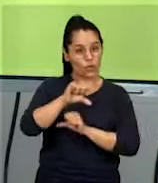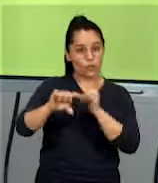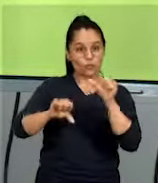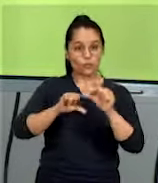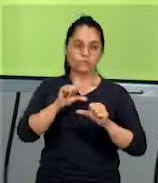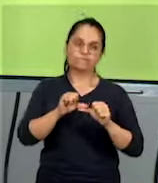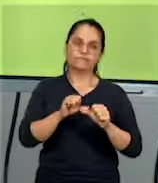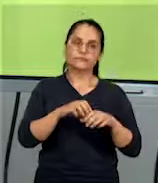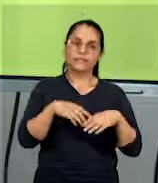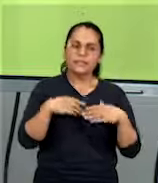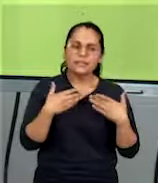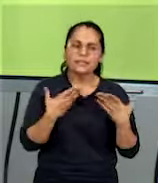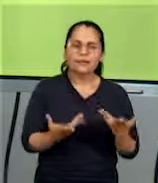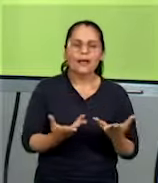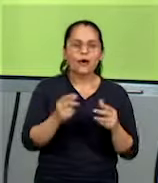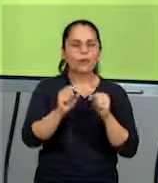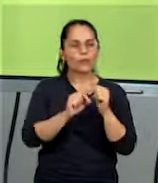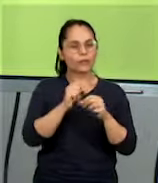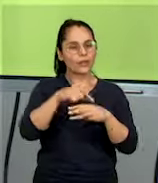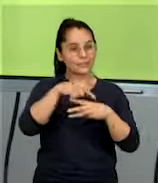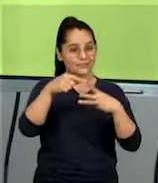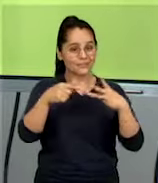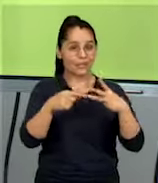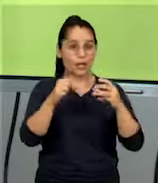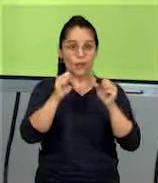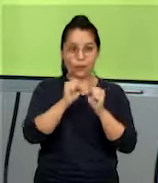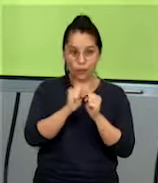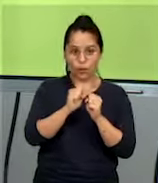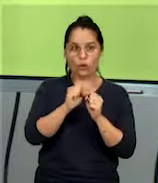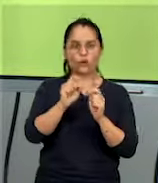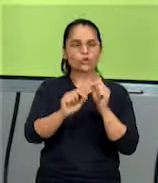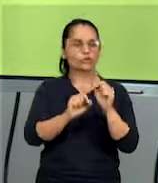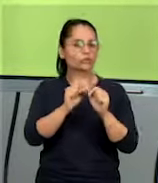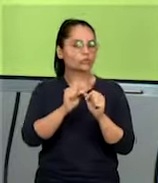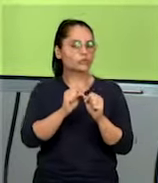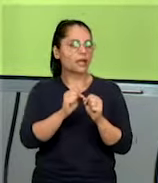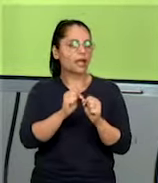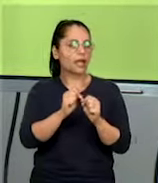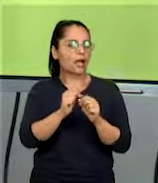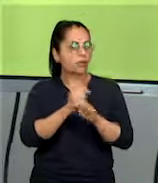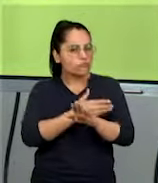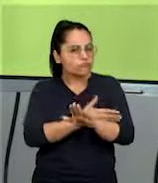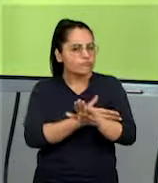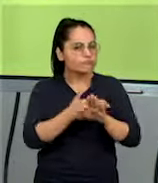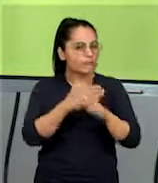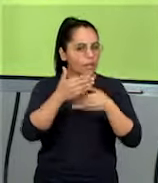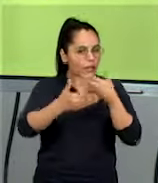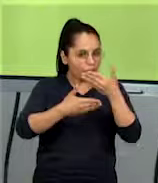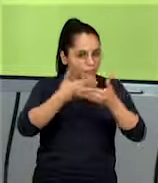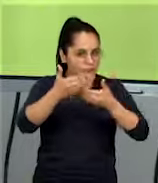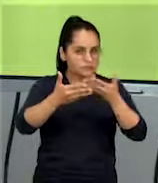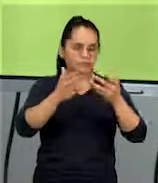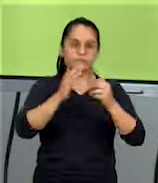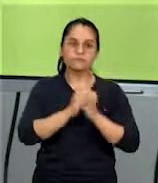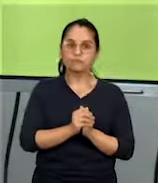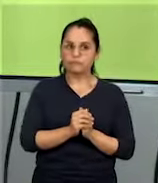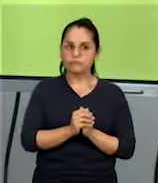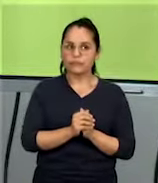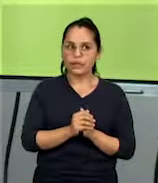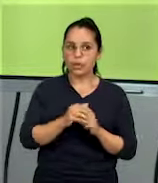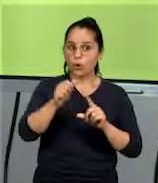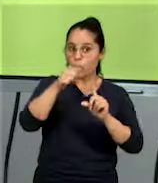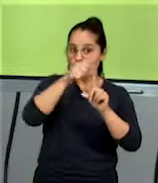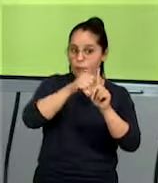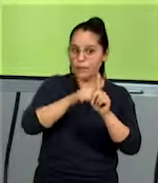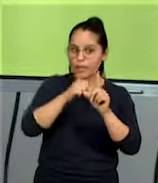vida. Então, esses três, eles podem ser considerados ritos de passagem, enquanto que o